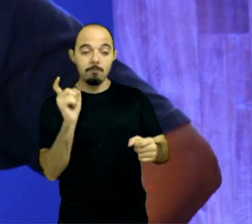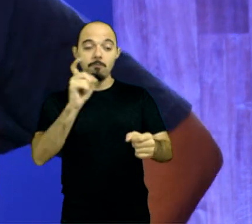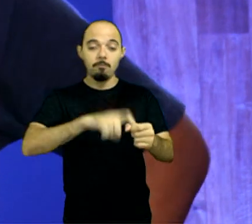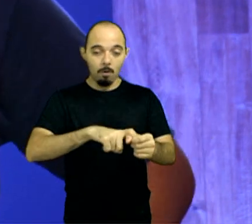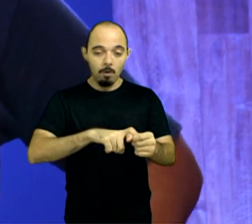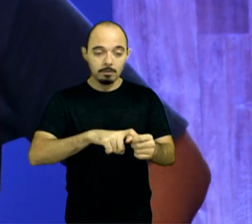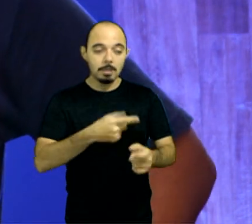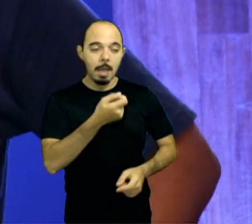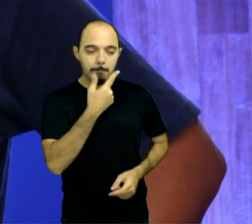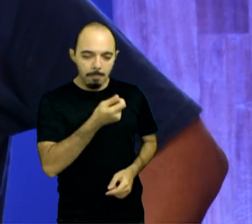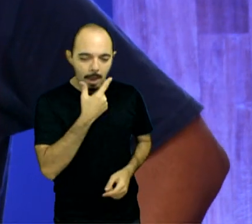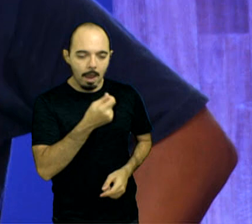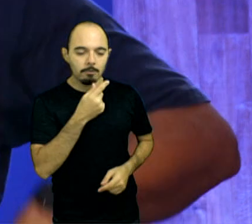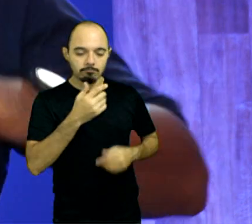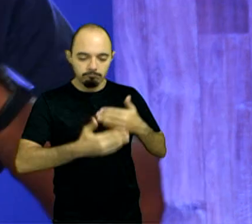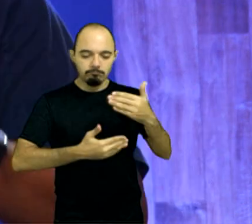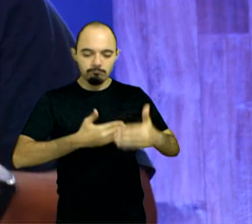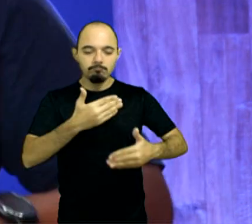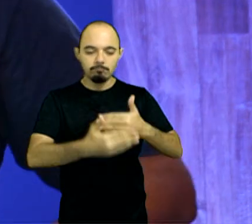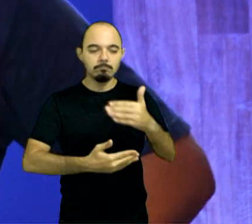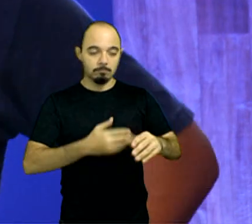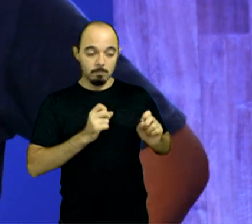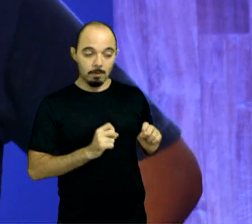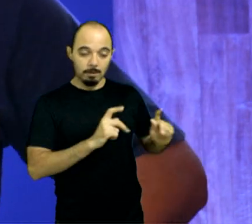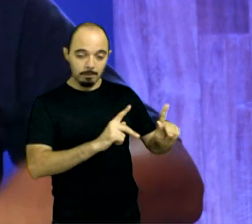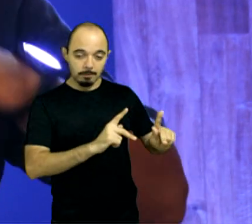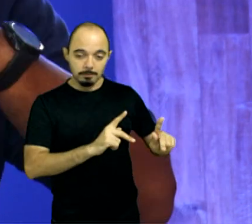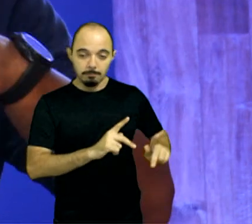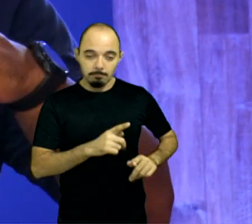outros remédios. E fiquei em casa, né?